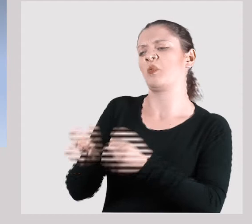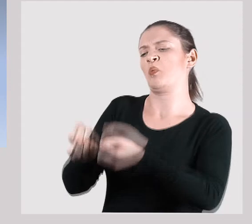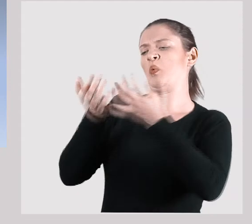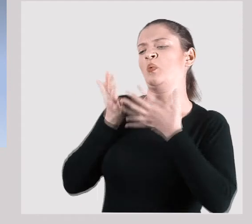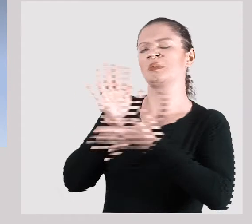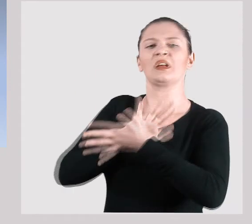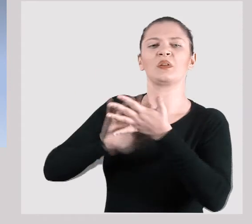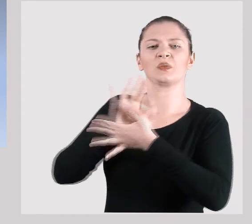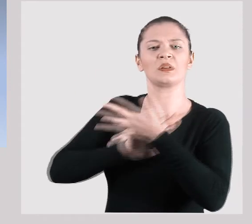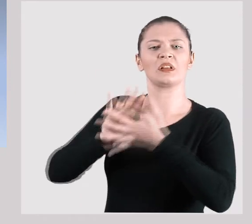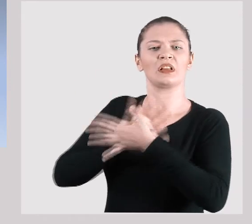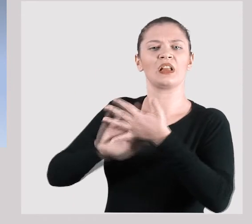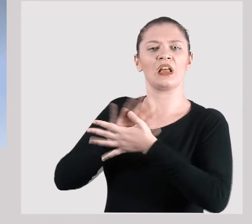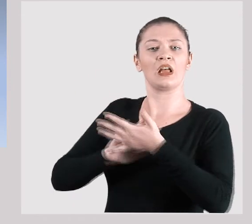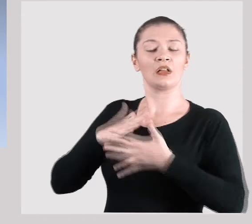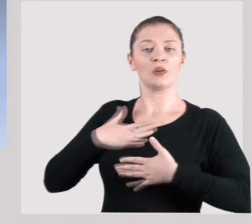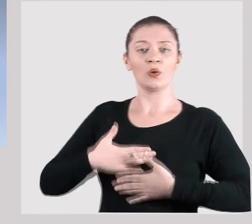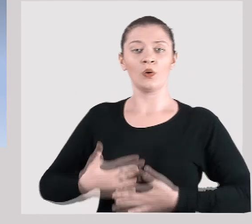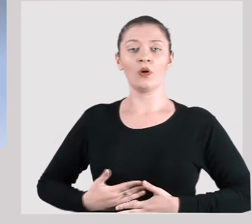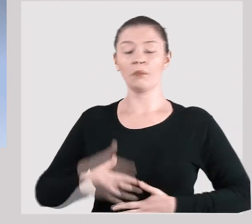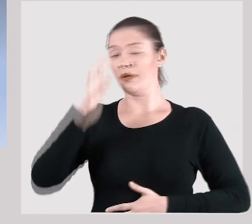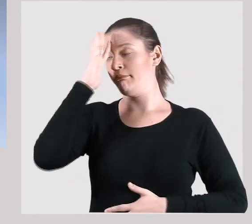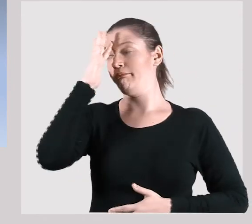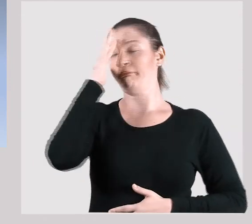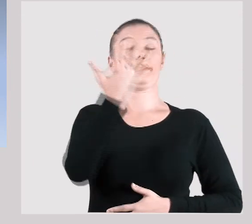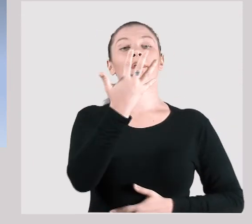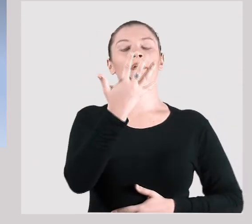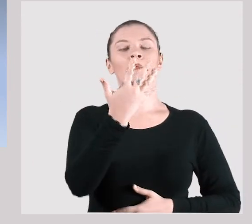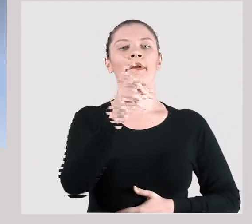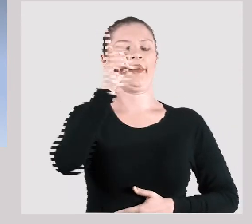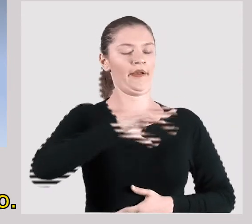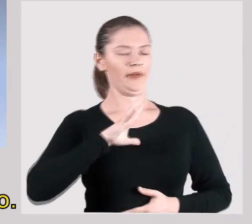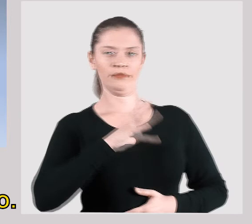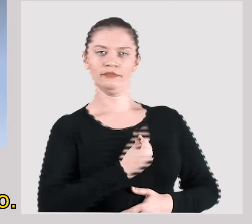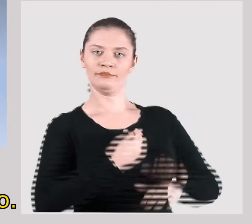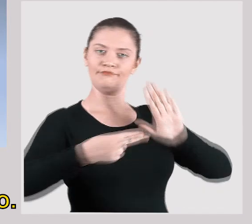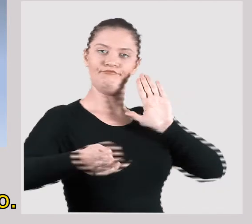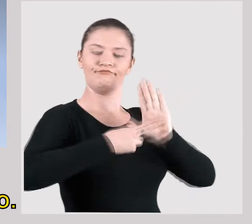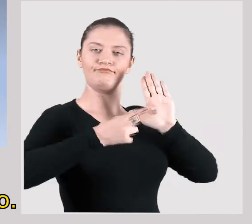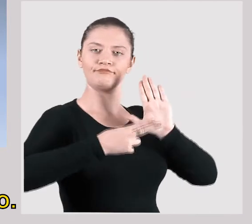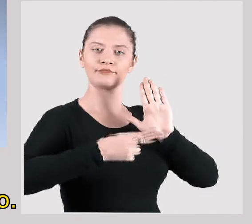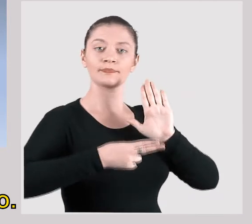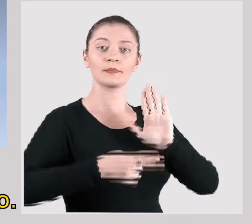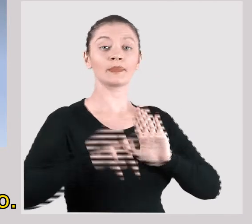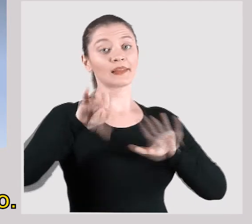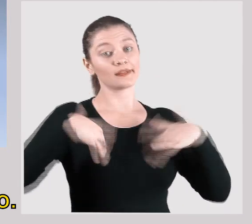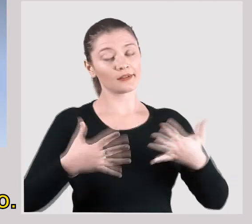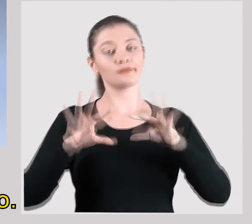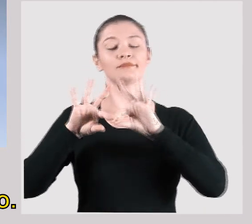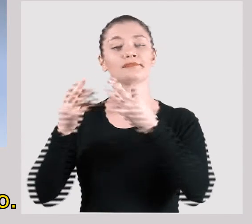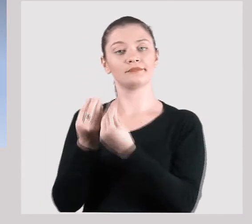de dificuldade com o seu gênero e da noite para o dia eles se intitularem transgêneros, né? Então vários pais estão relatando